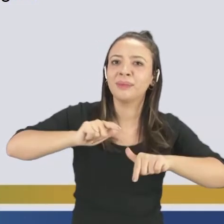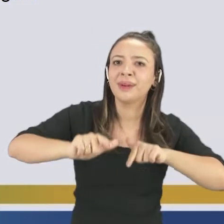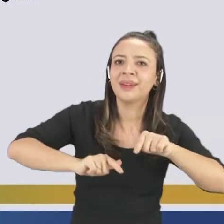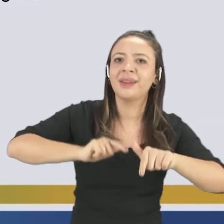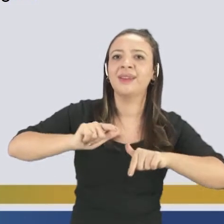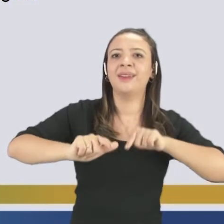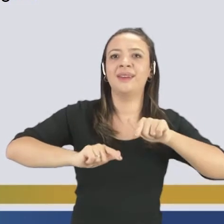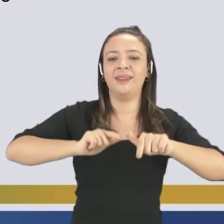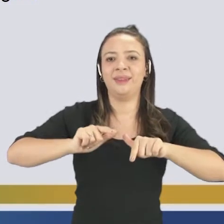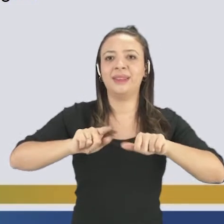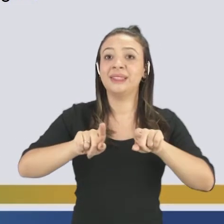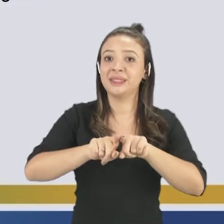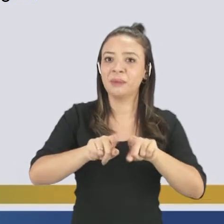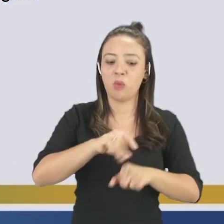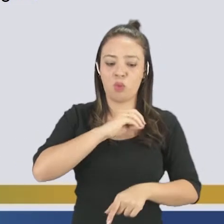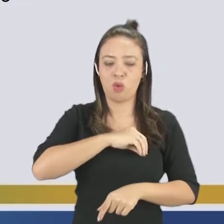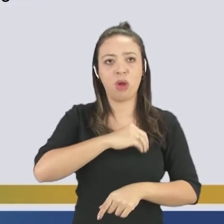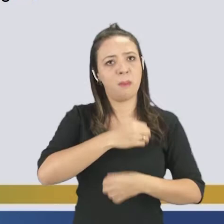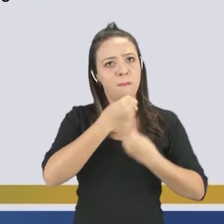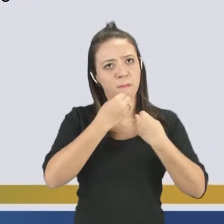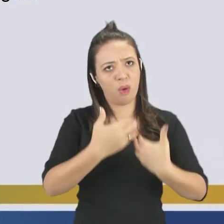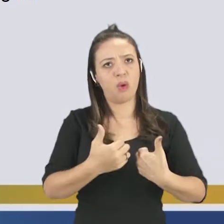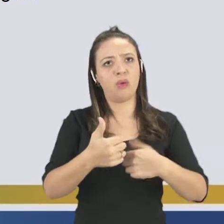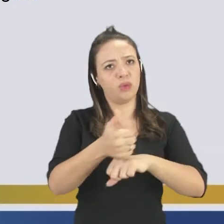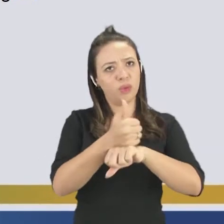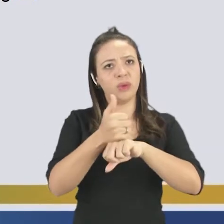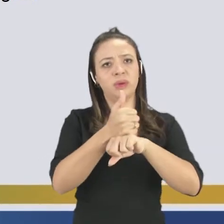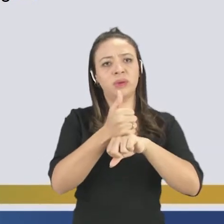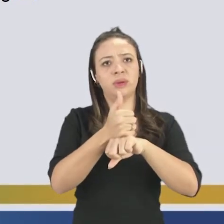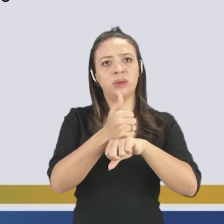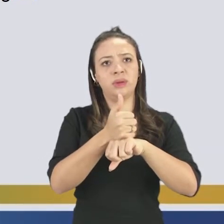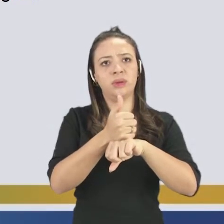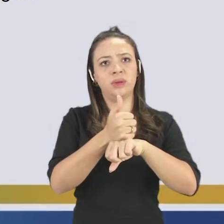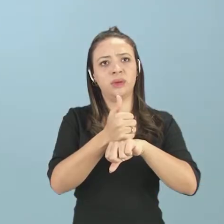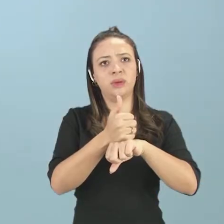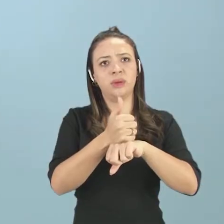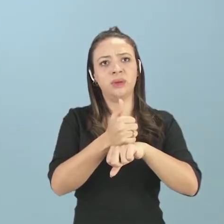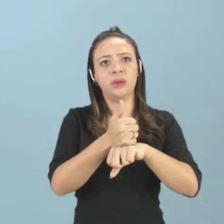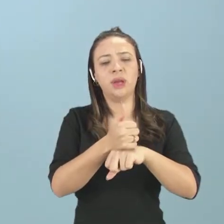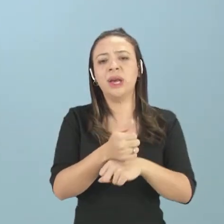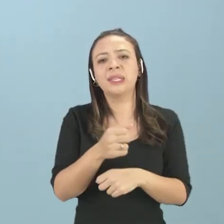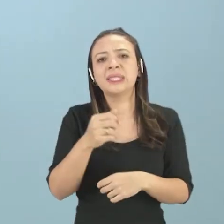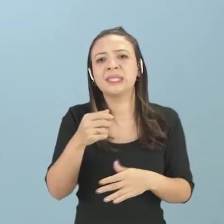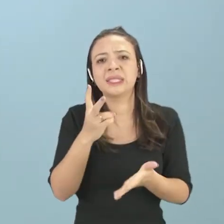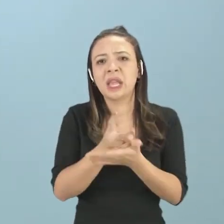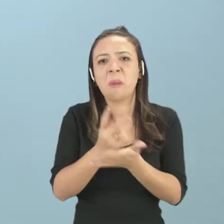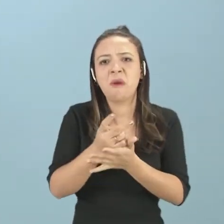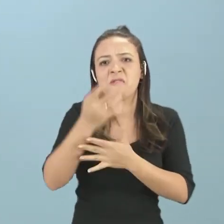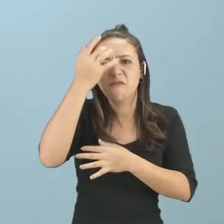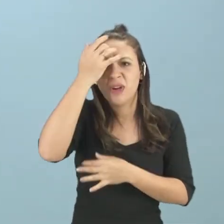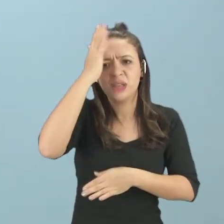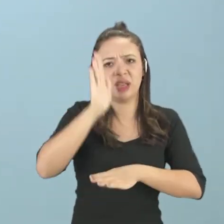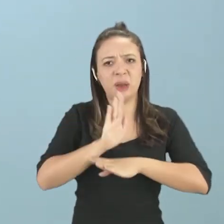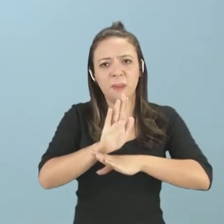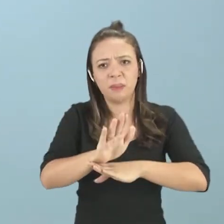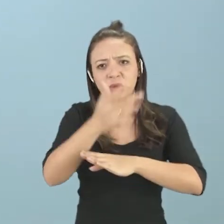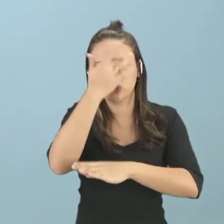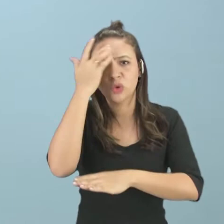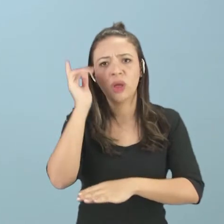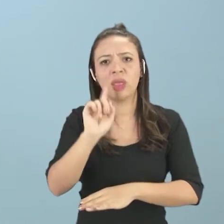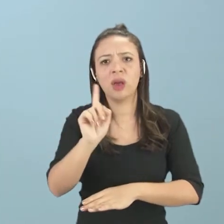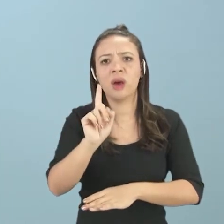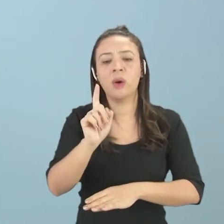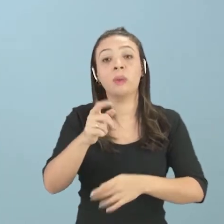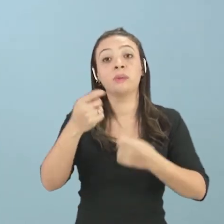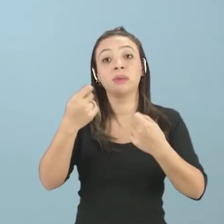um trabalho e uma remuneração digna. Não é dar apenas o peixe, é preciso dar as condições de ter o caniço, de